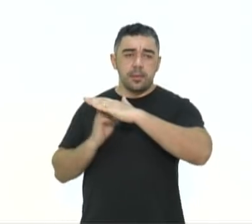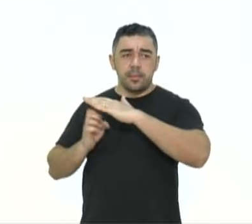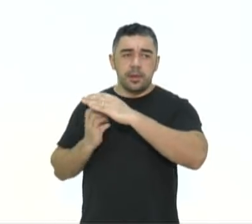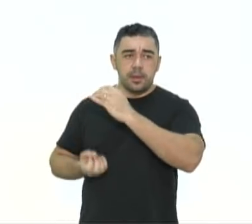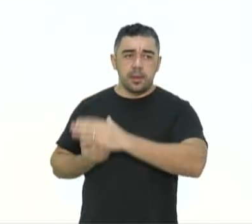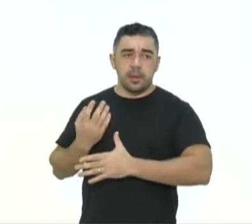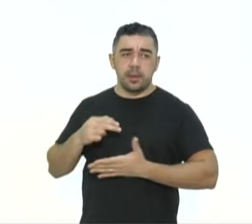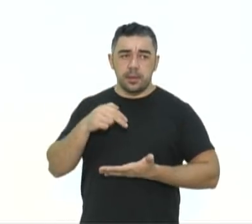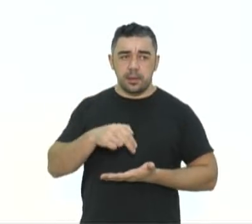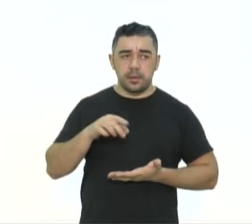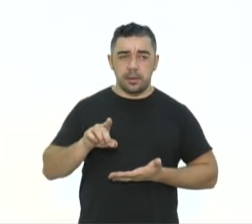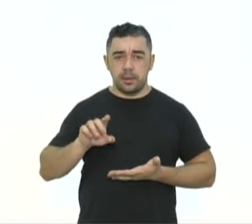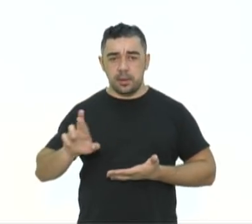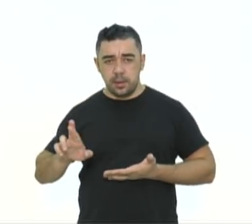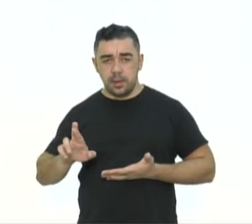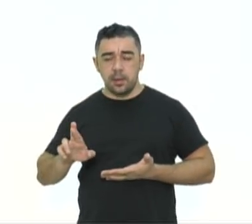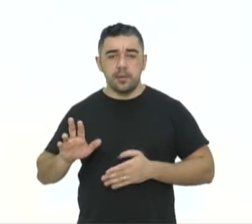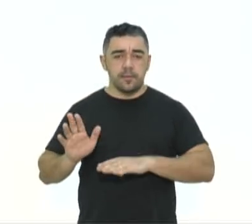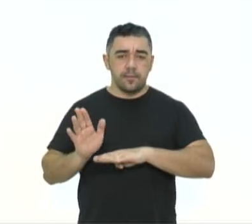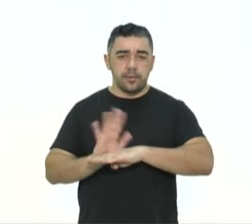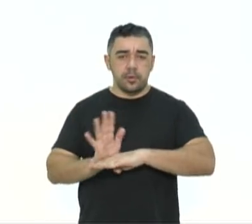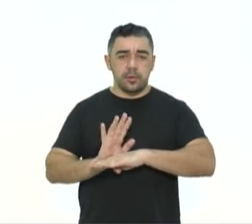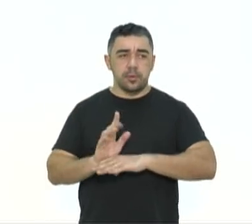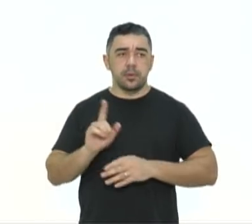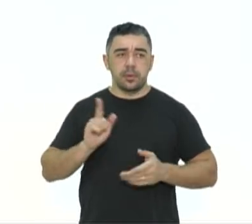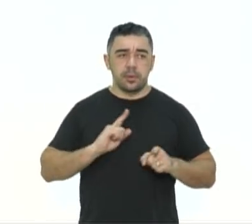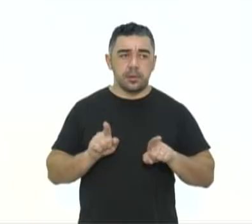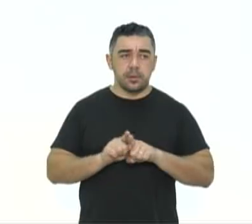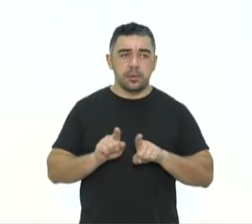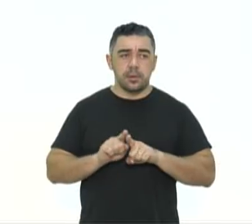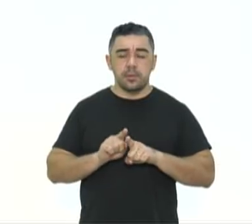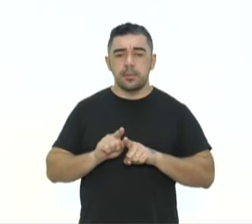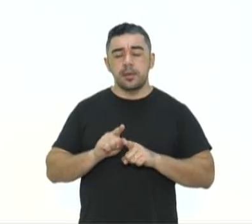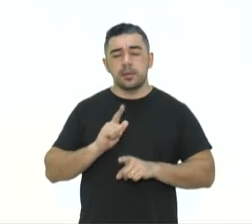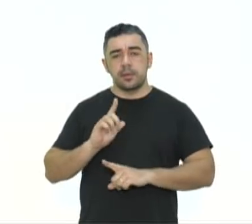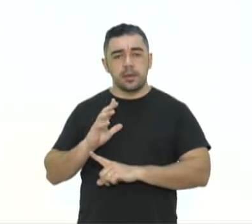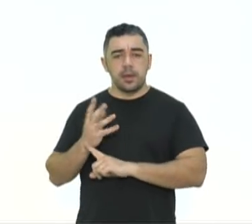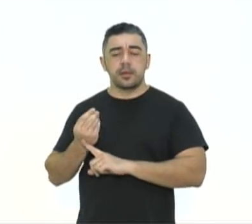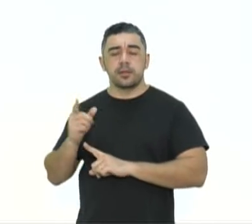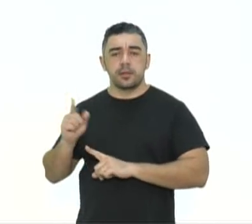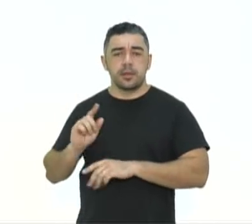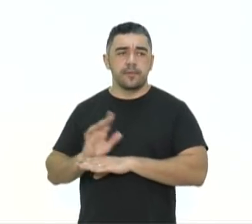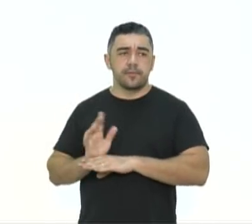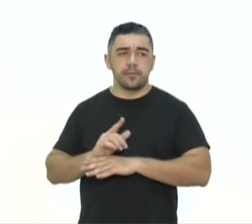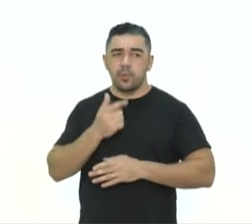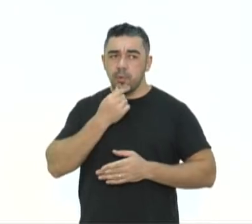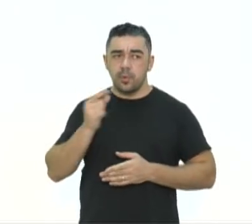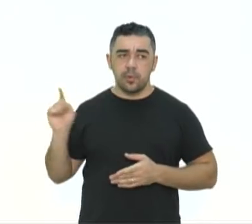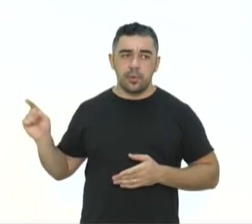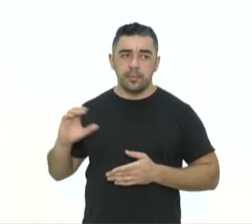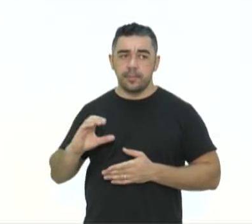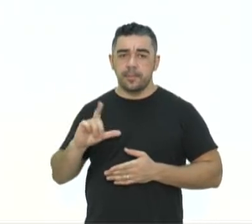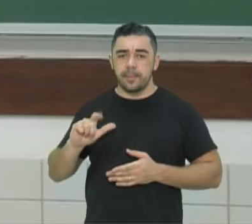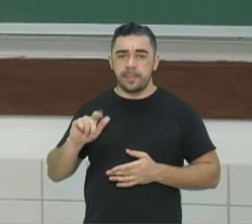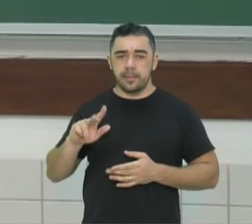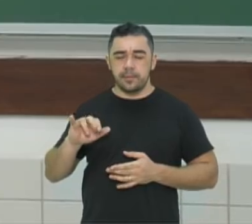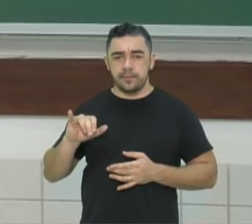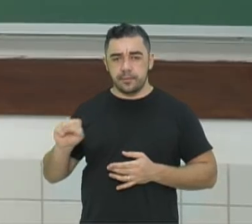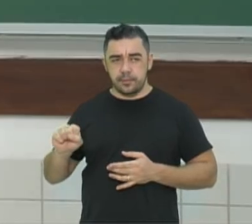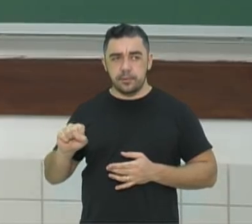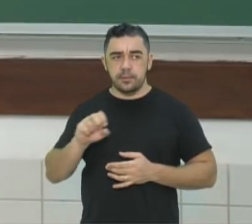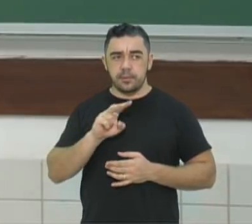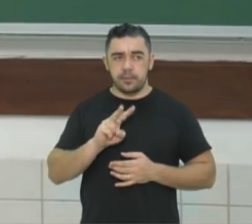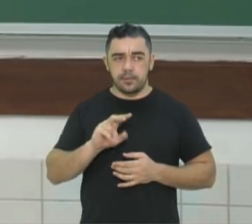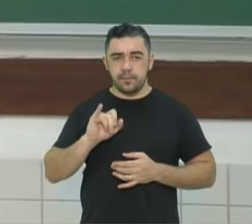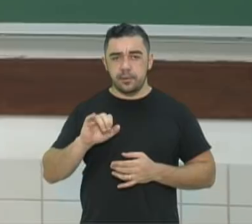foi a NDR Filmes e lançado pela PlayArt. O filme foi dirigido pelo animador Clóvis Vieira. O interessante desse